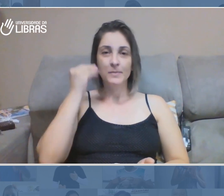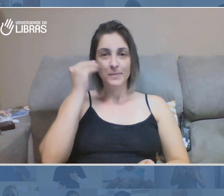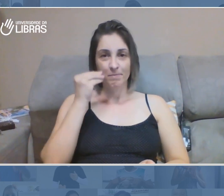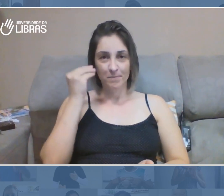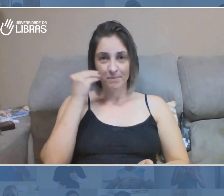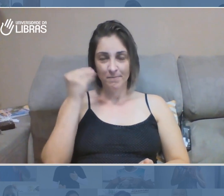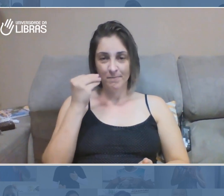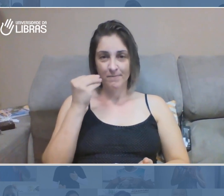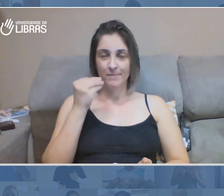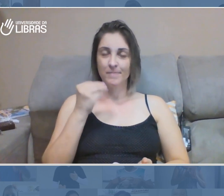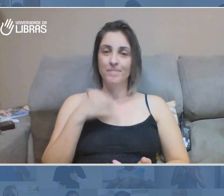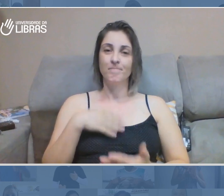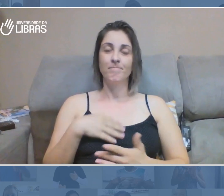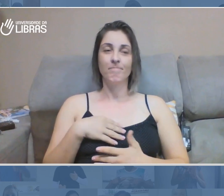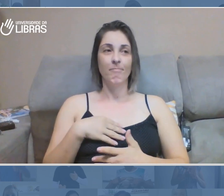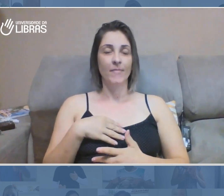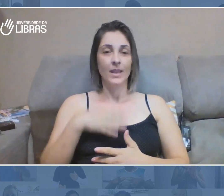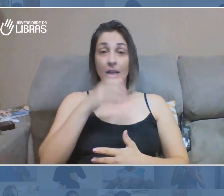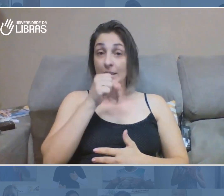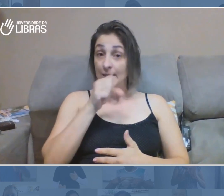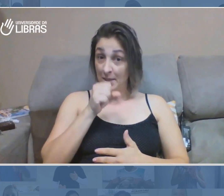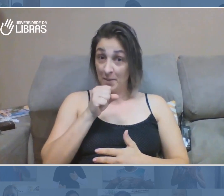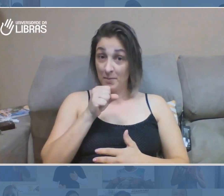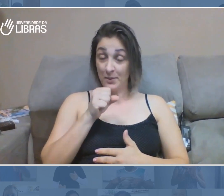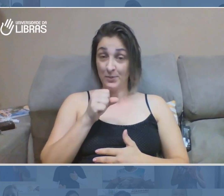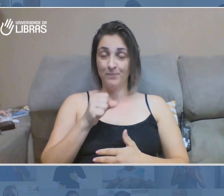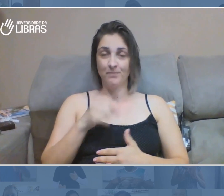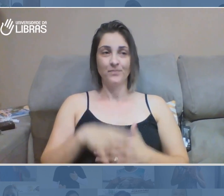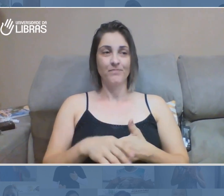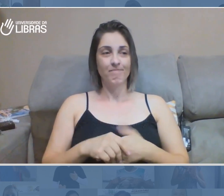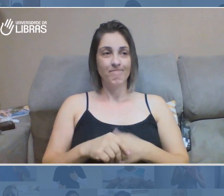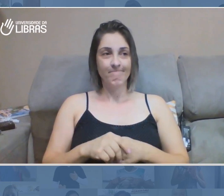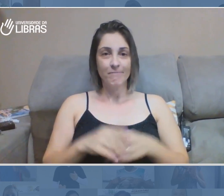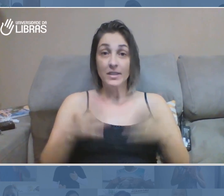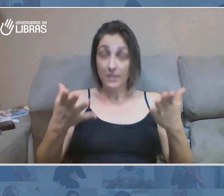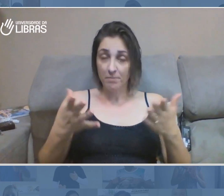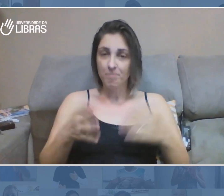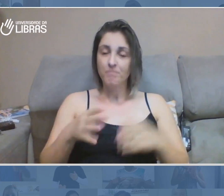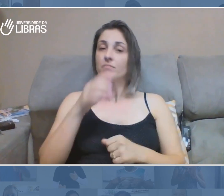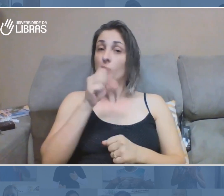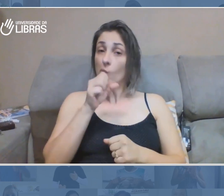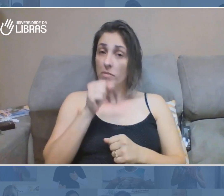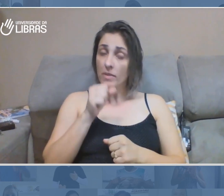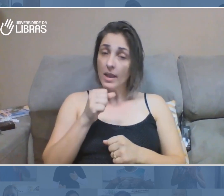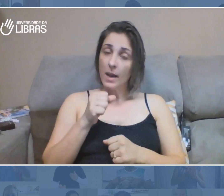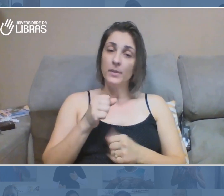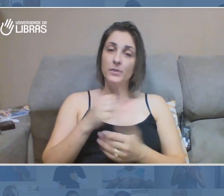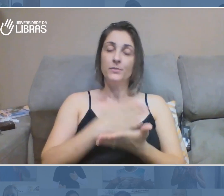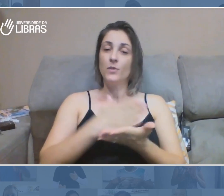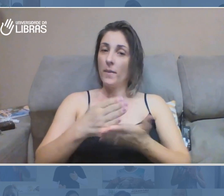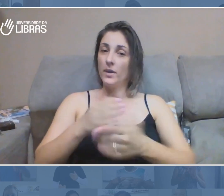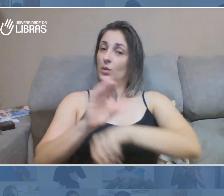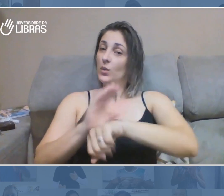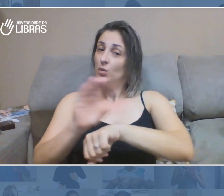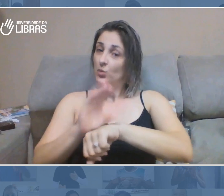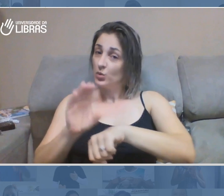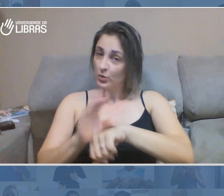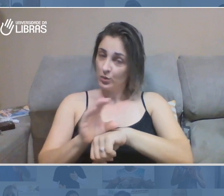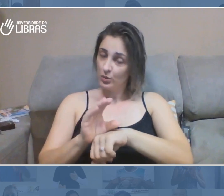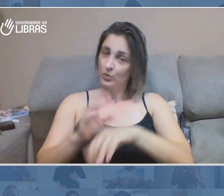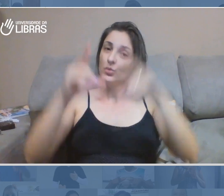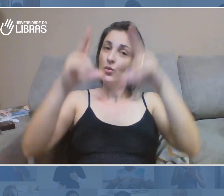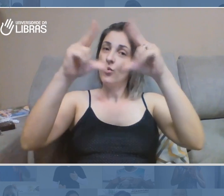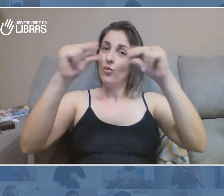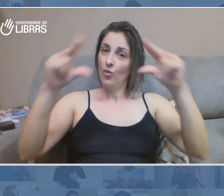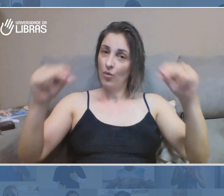ela não se sentia preparada na comunicação com surdos. Ela sonhava interpretar para surdos, sonhava fazer apoio para os